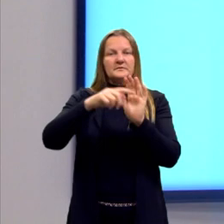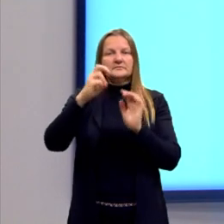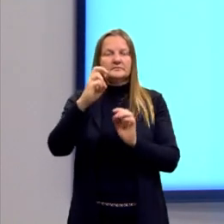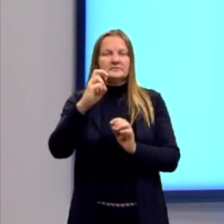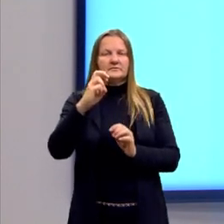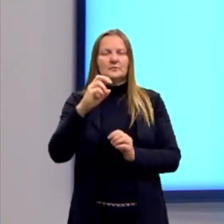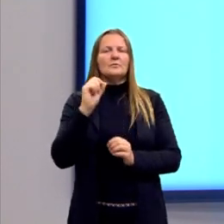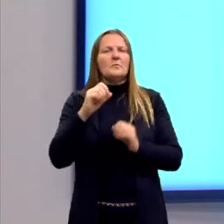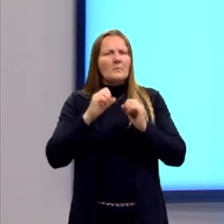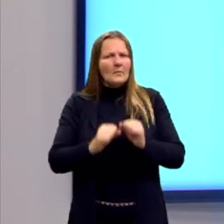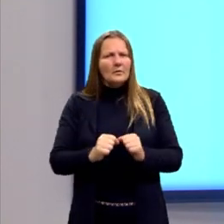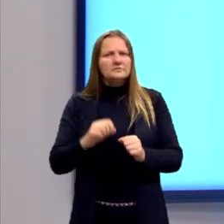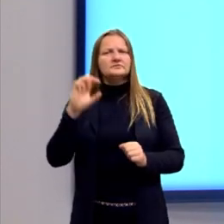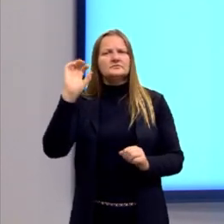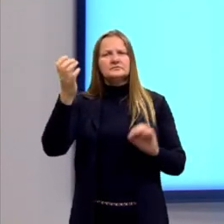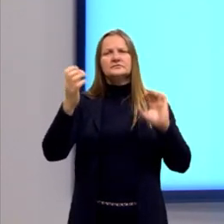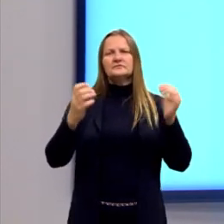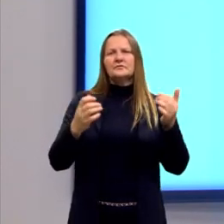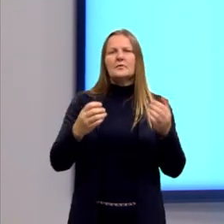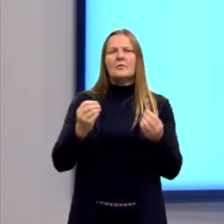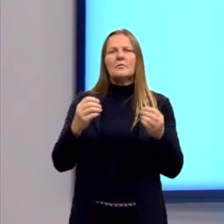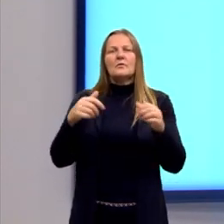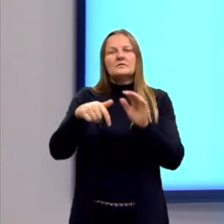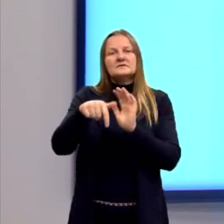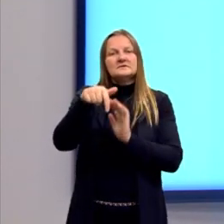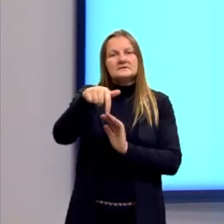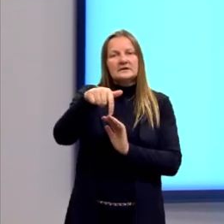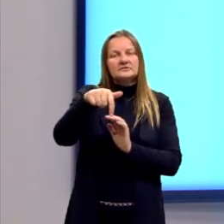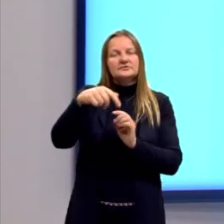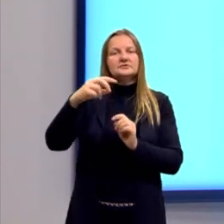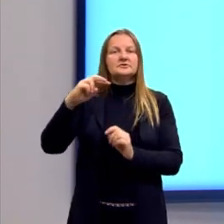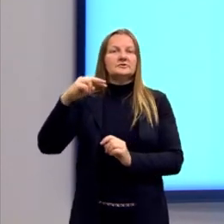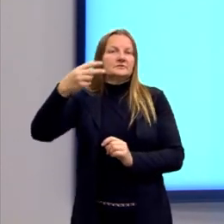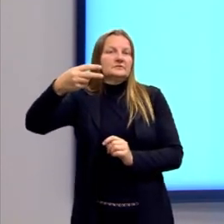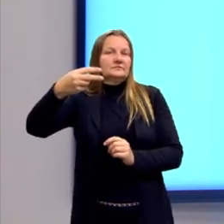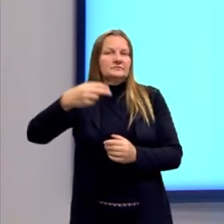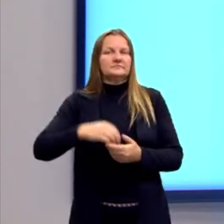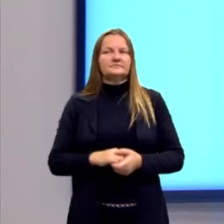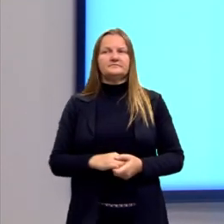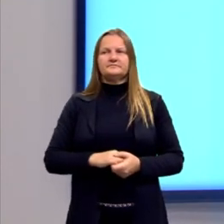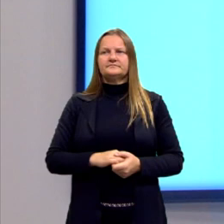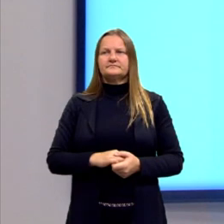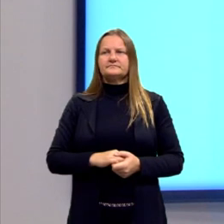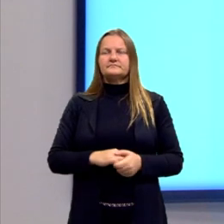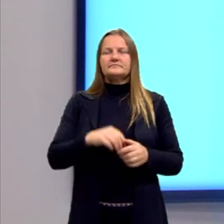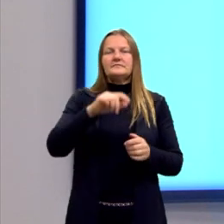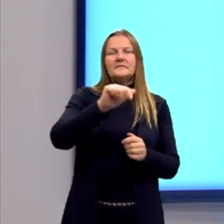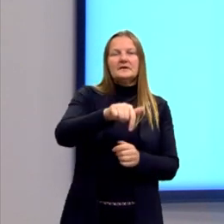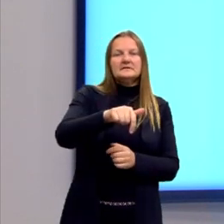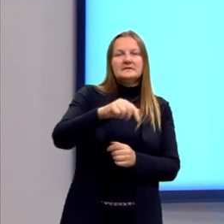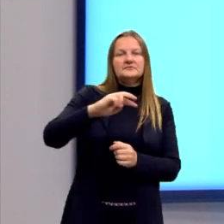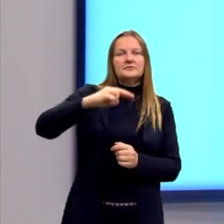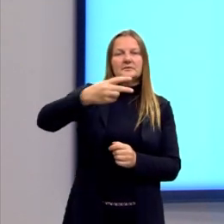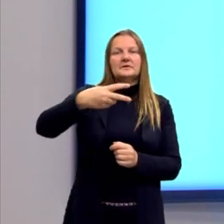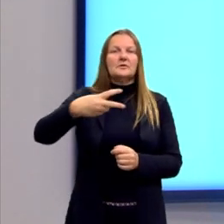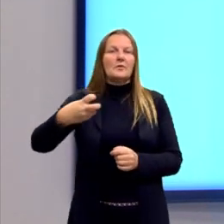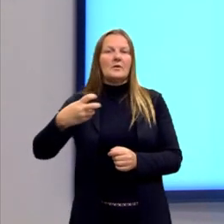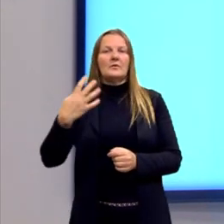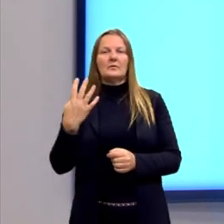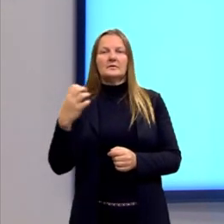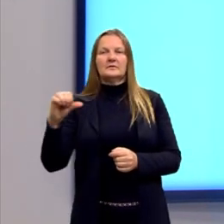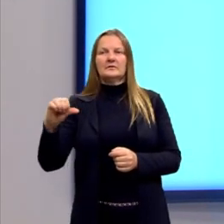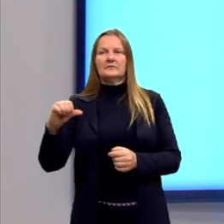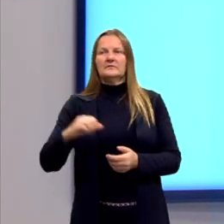nós podemos então resolver né enxergar e 7 elevado a 2 17 ao quadrado =